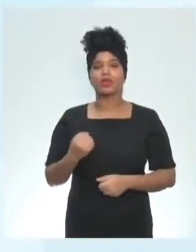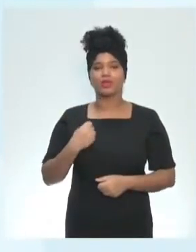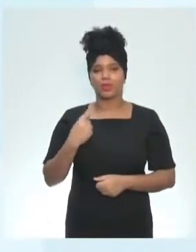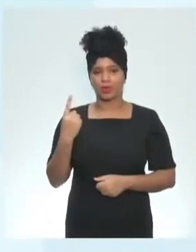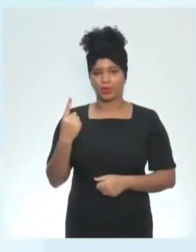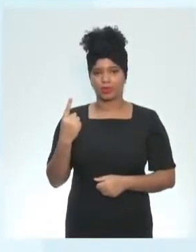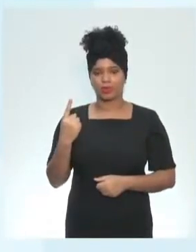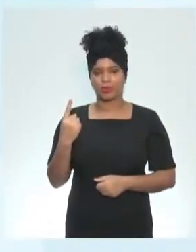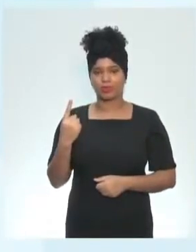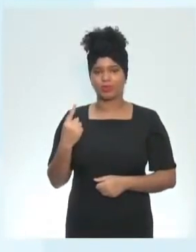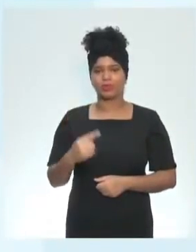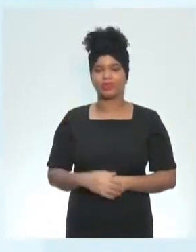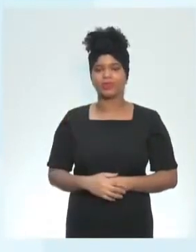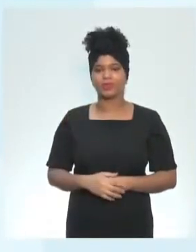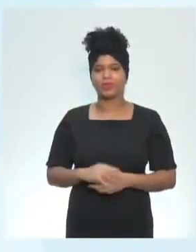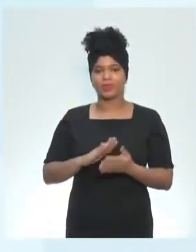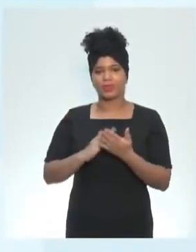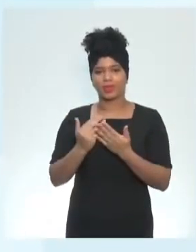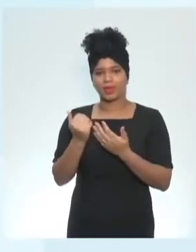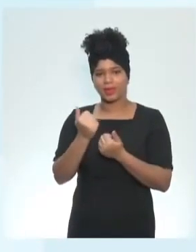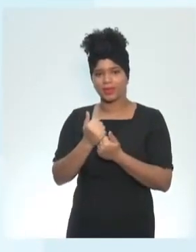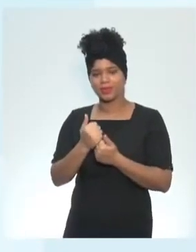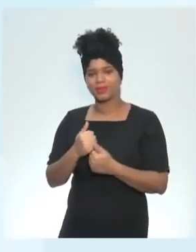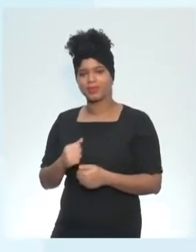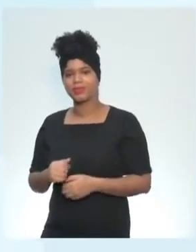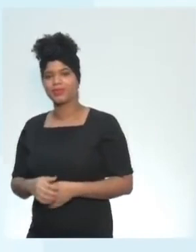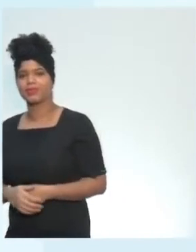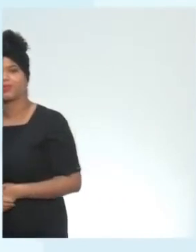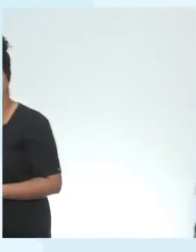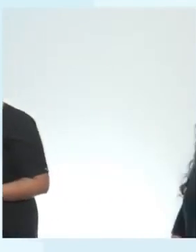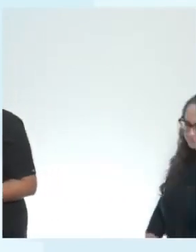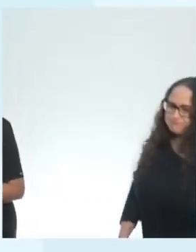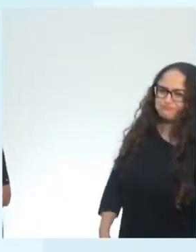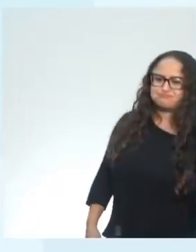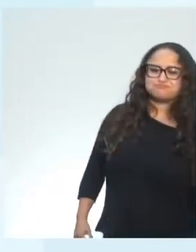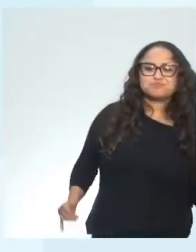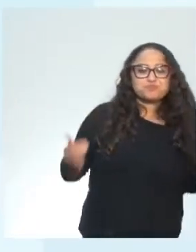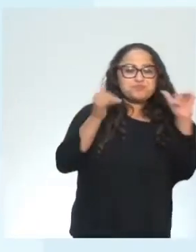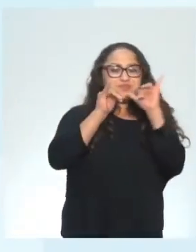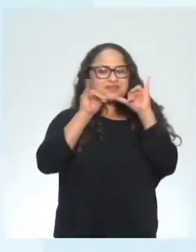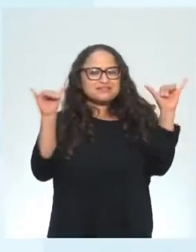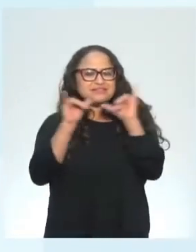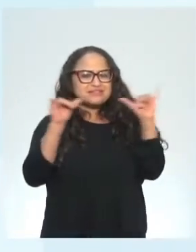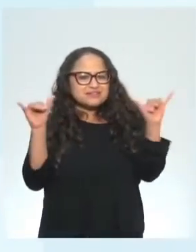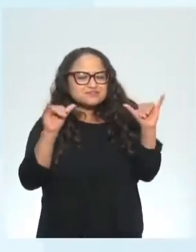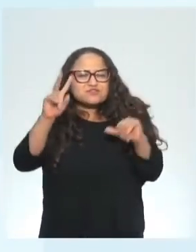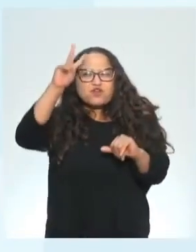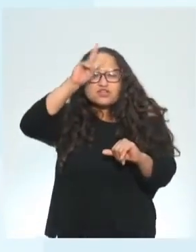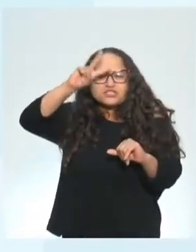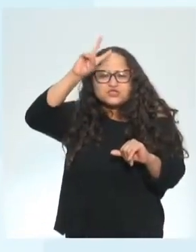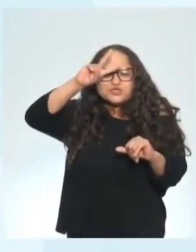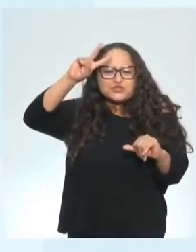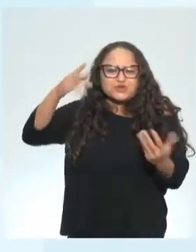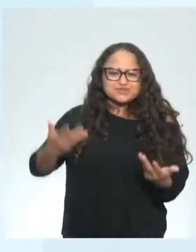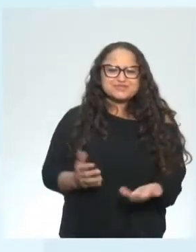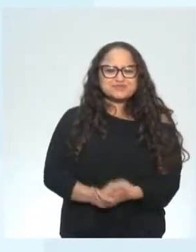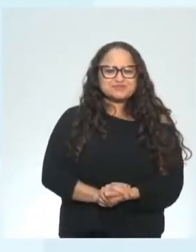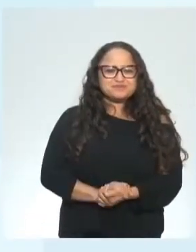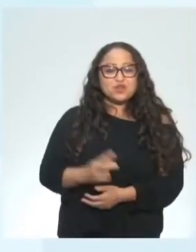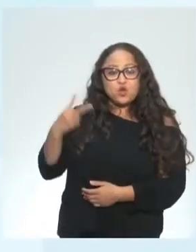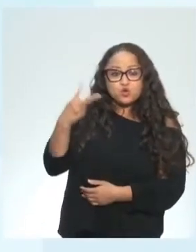ano negative Speed art of telling Stories tom da narrativa é a arte de contar histórias e